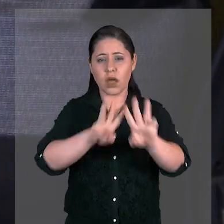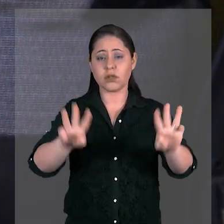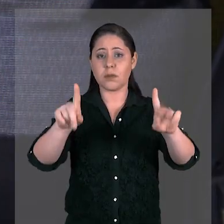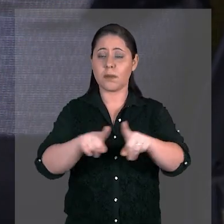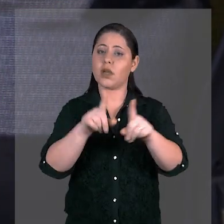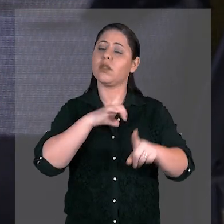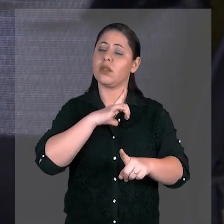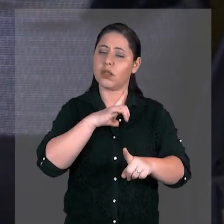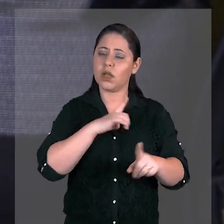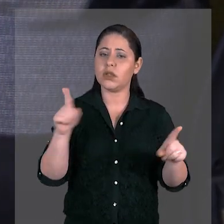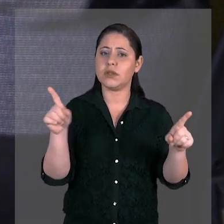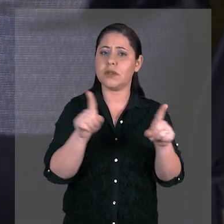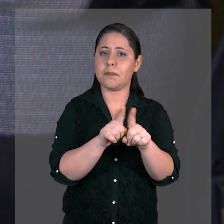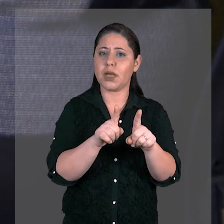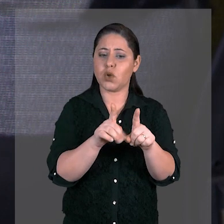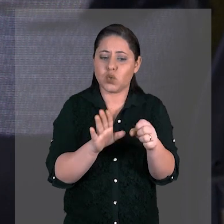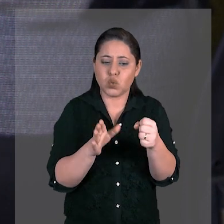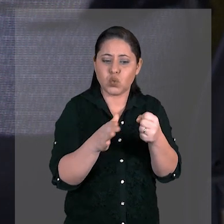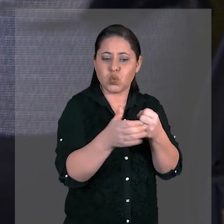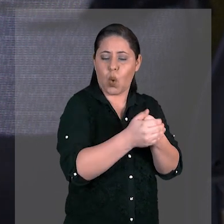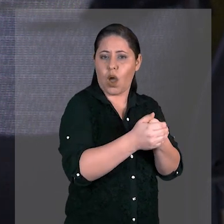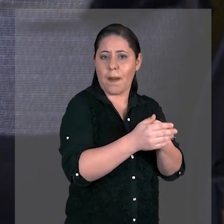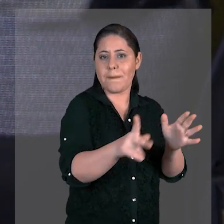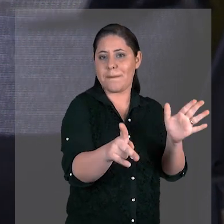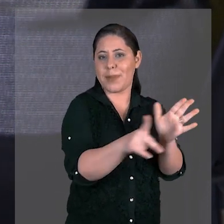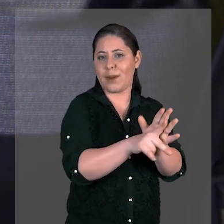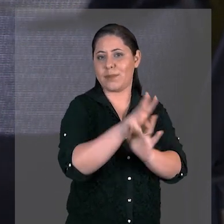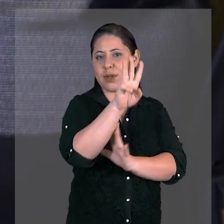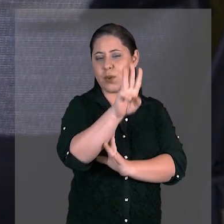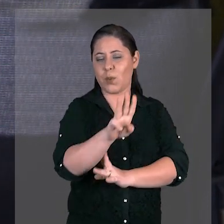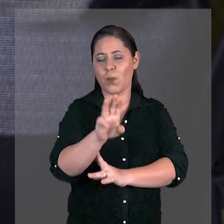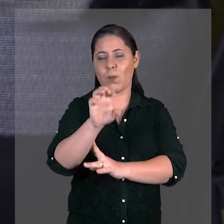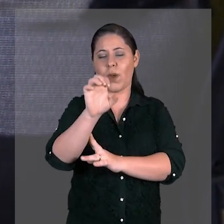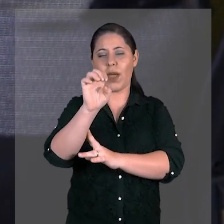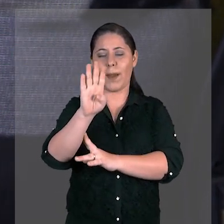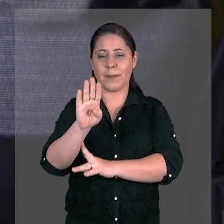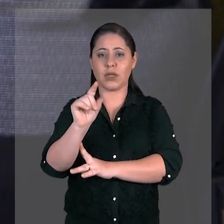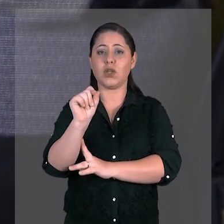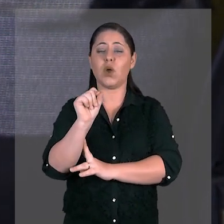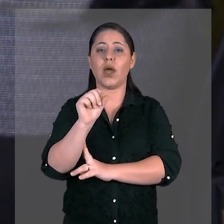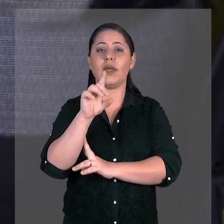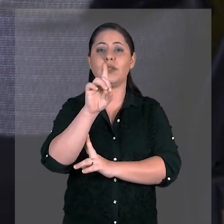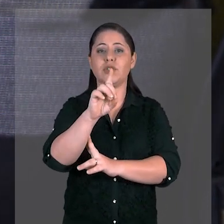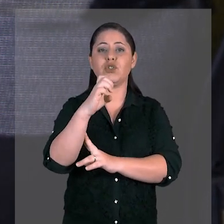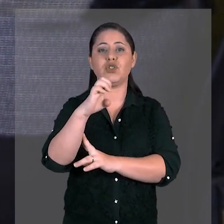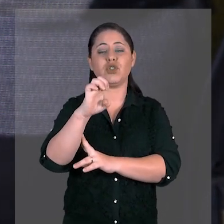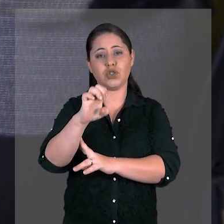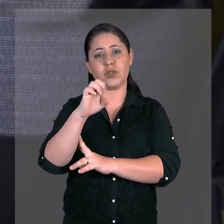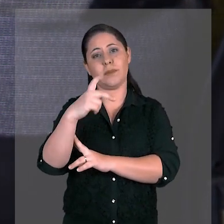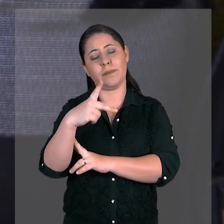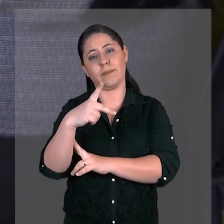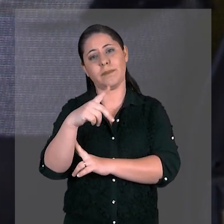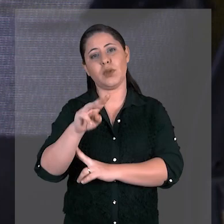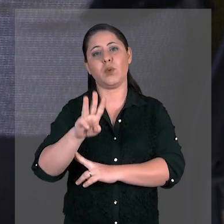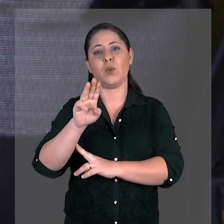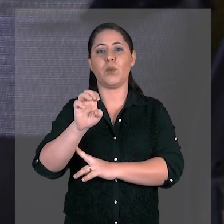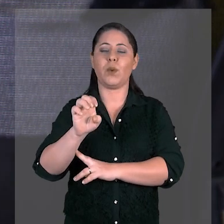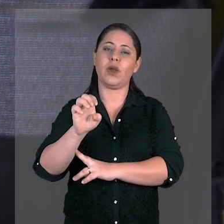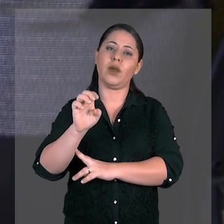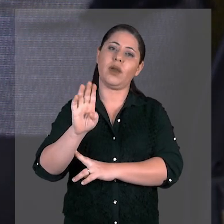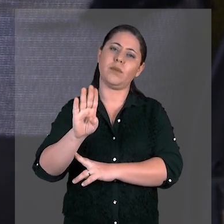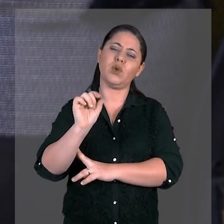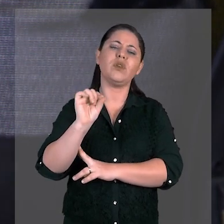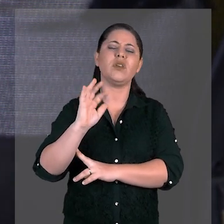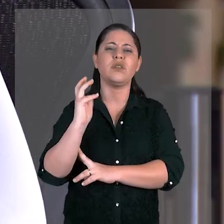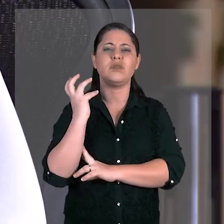parte escura da web, que é a dark web, que vem a ser a deep web. O que acontece com a Deep Web? A Deep